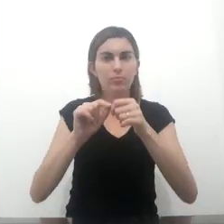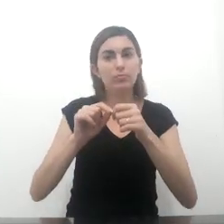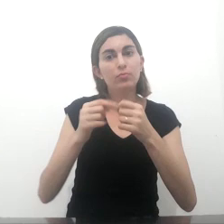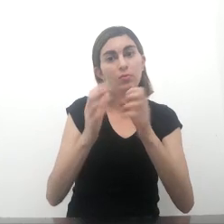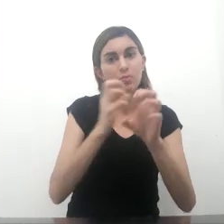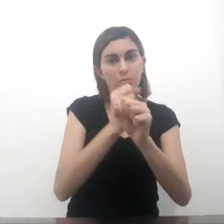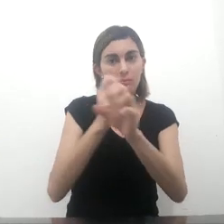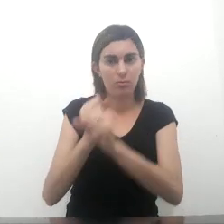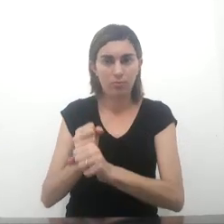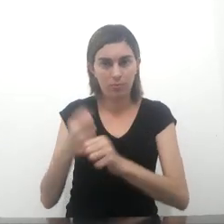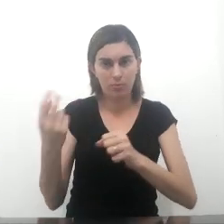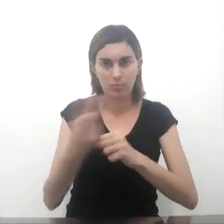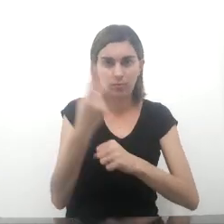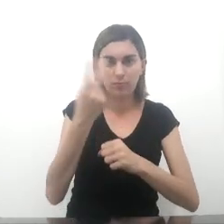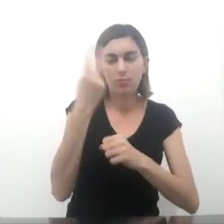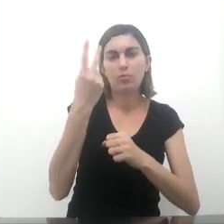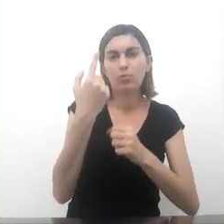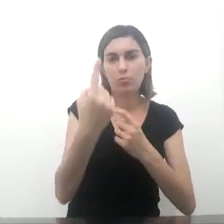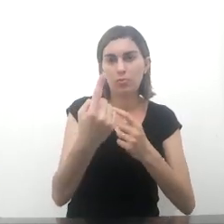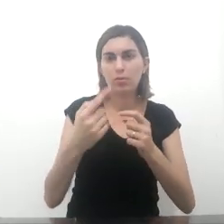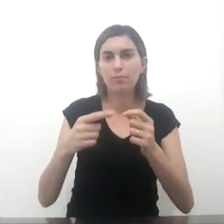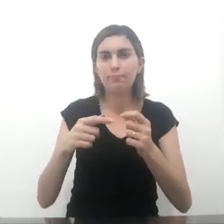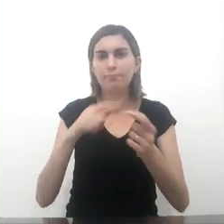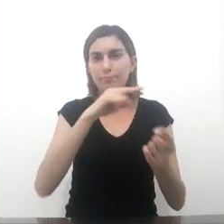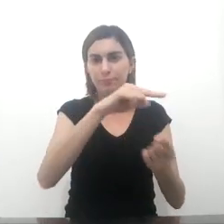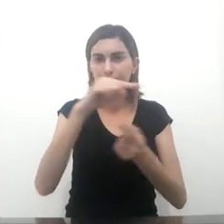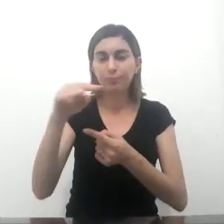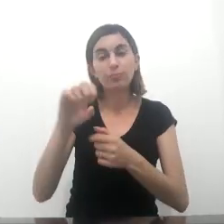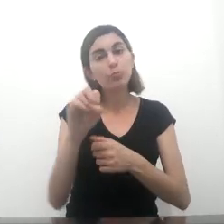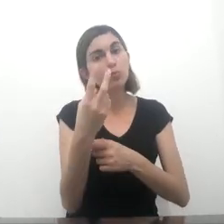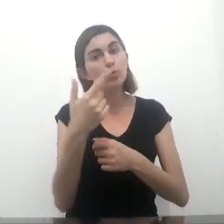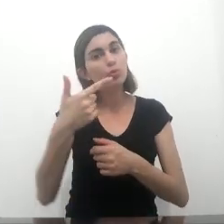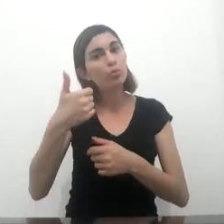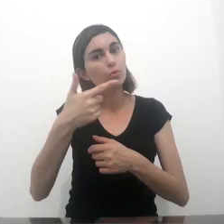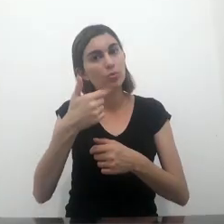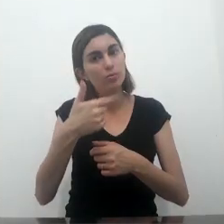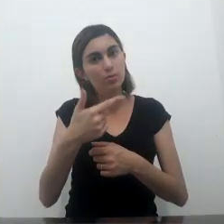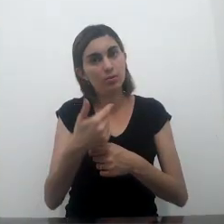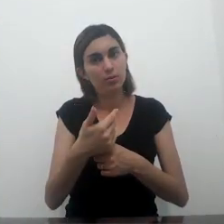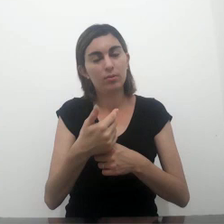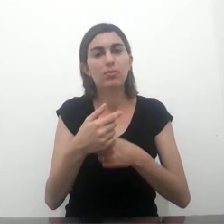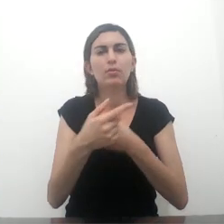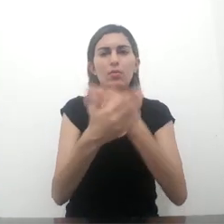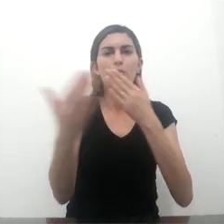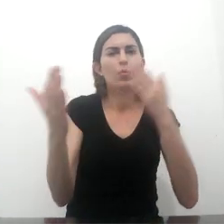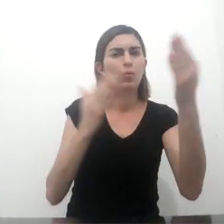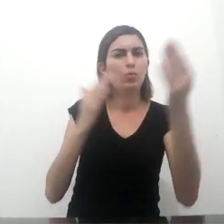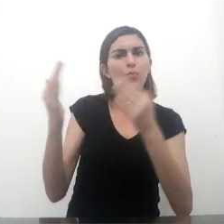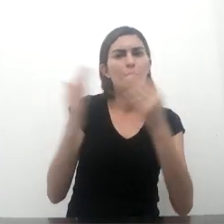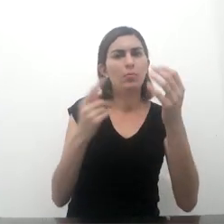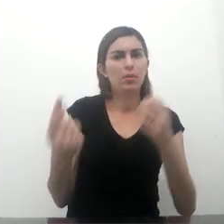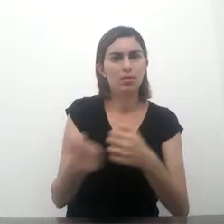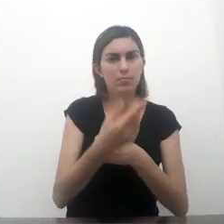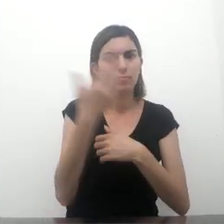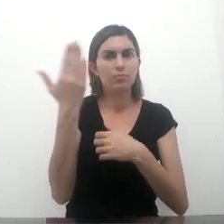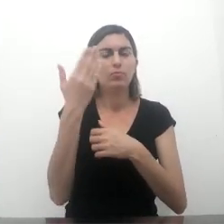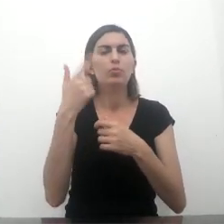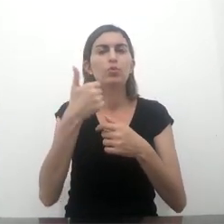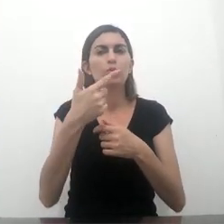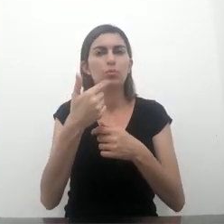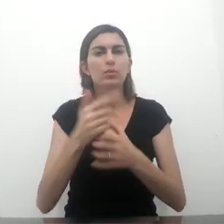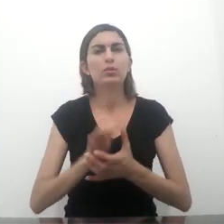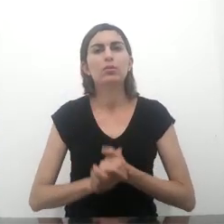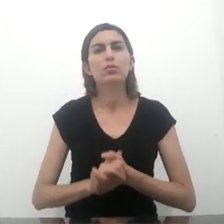o seguinte, ou você calcula o valor de uma garrafa ou o valor das 12. Então, comparar o preço das